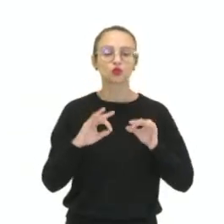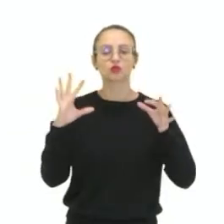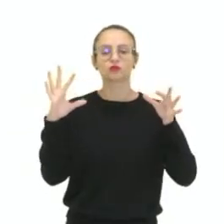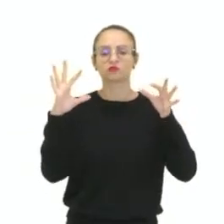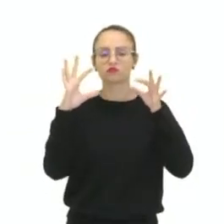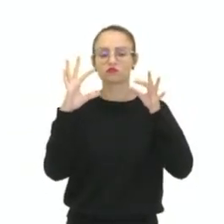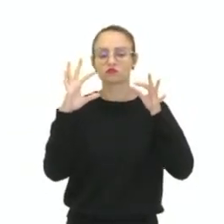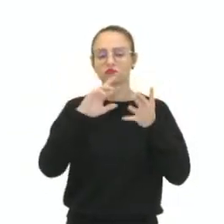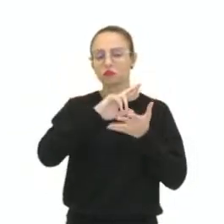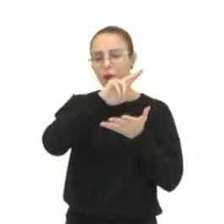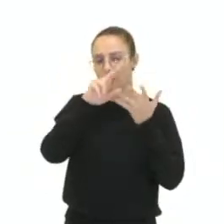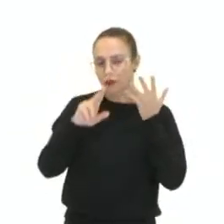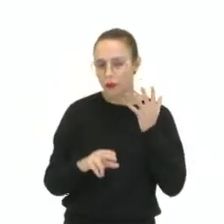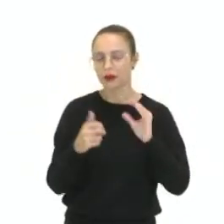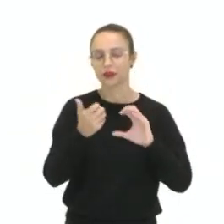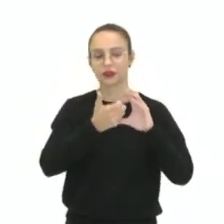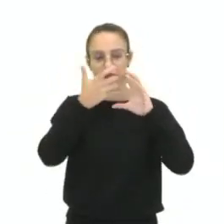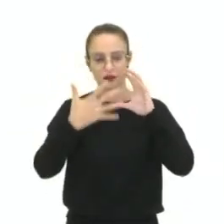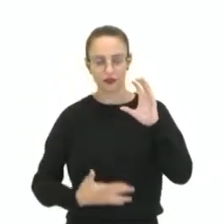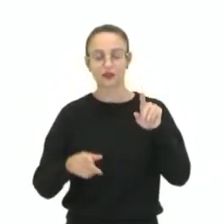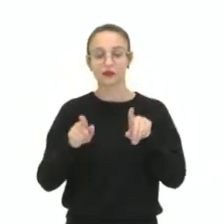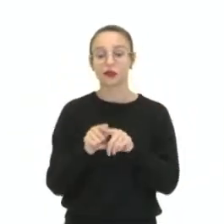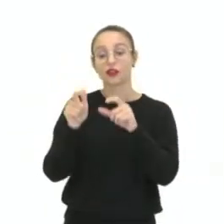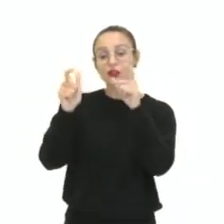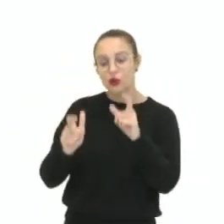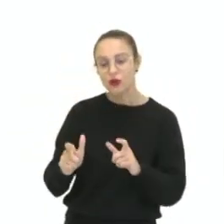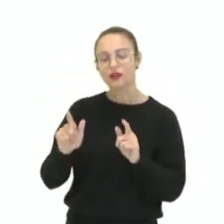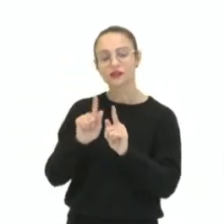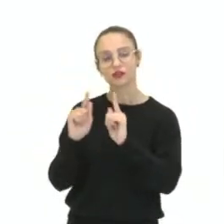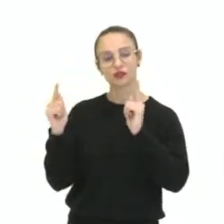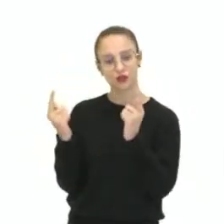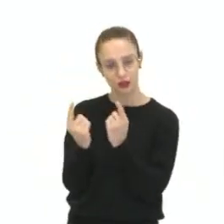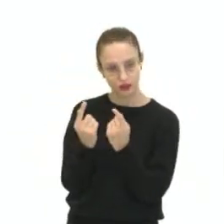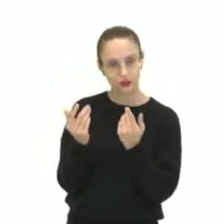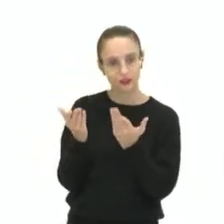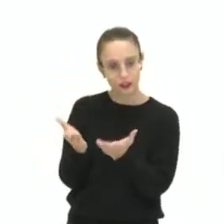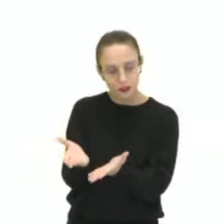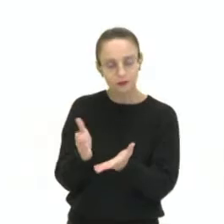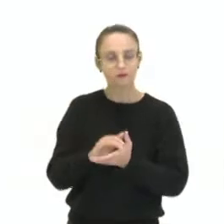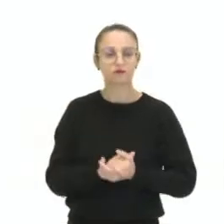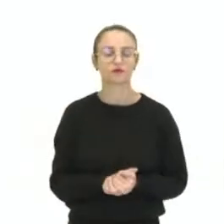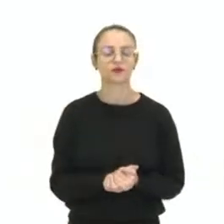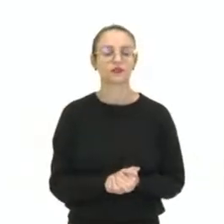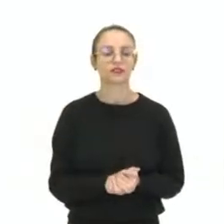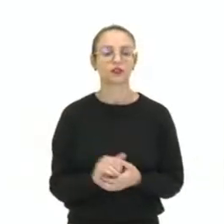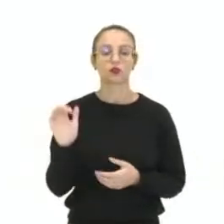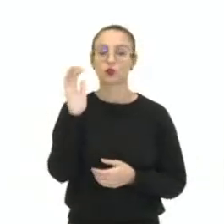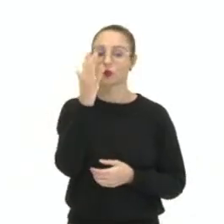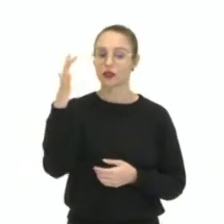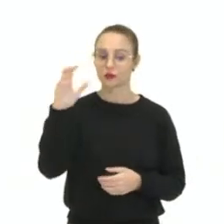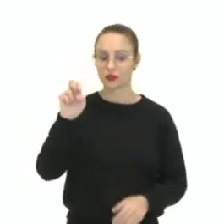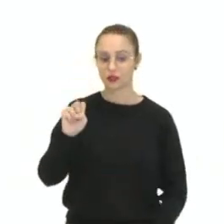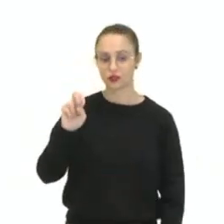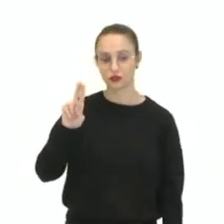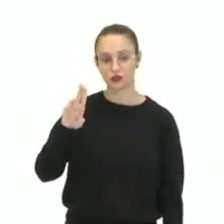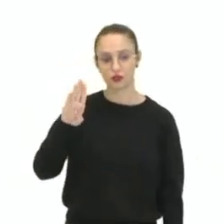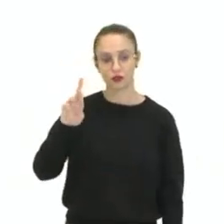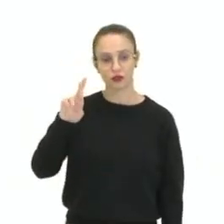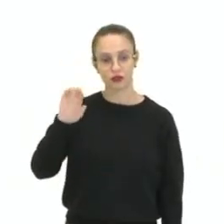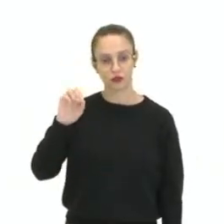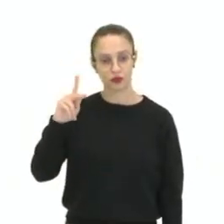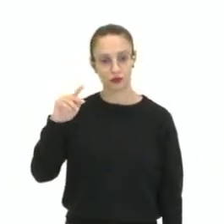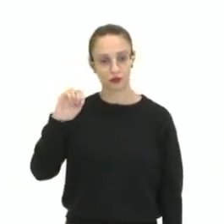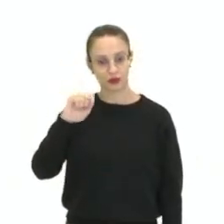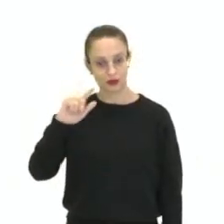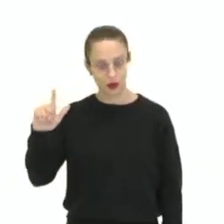conjunto de características e na localização geográfica, né, do clima subtropical e da região sul. O que nós